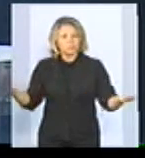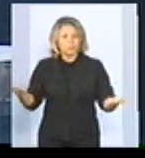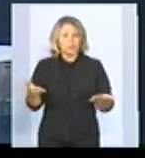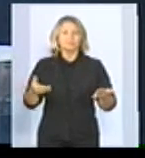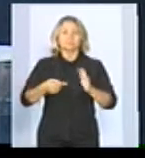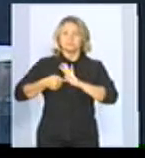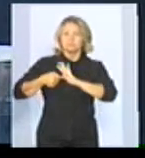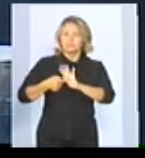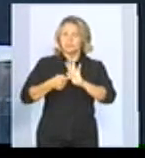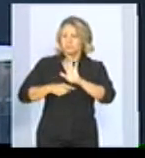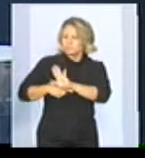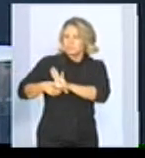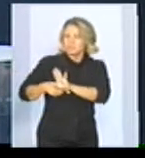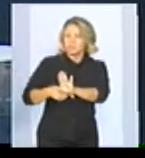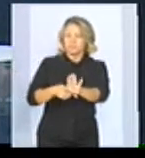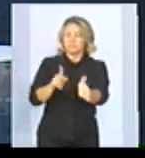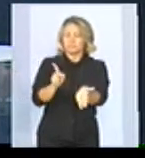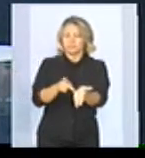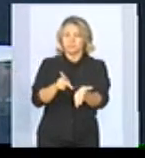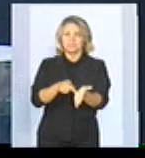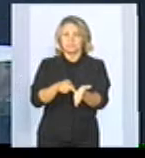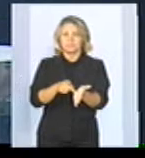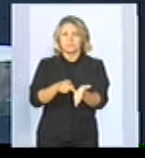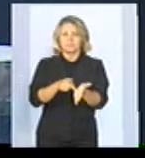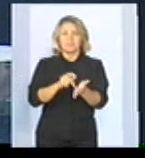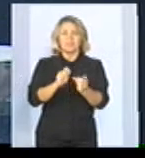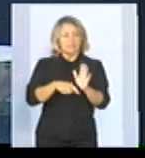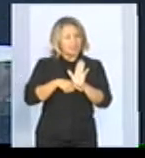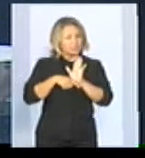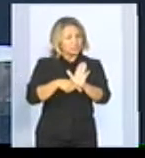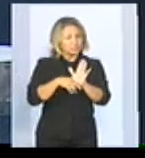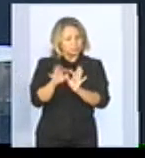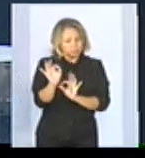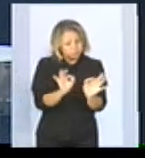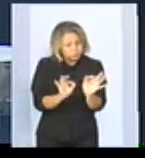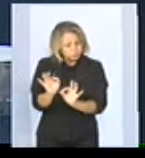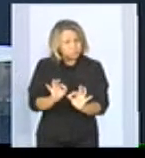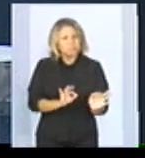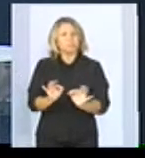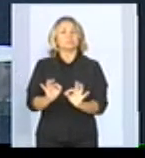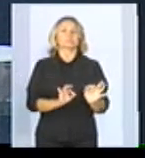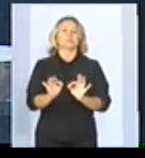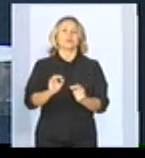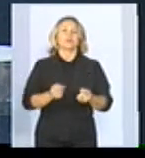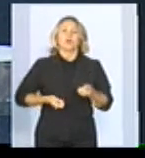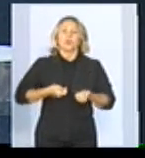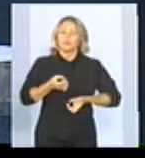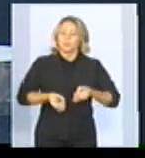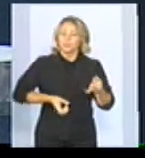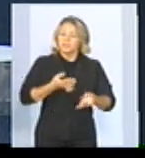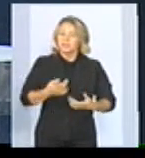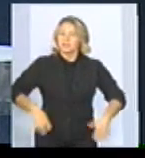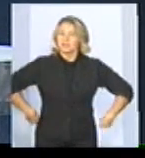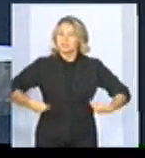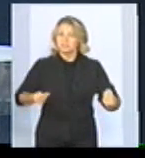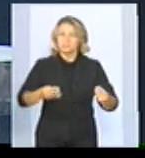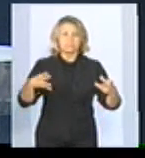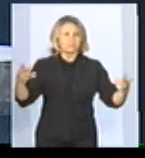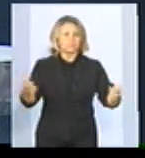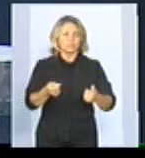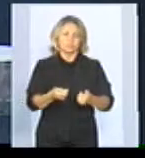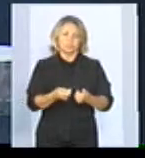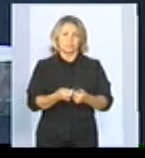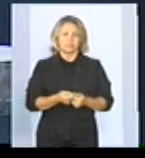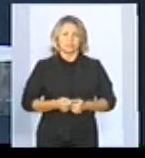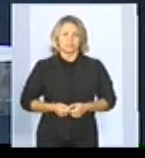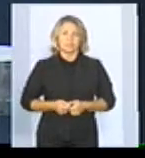traz uma contribuição e eh eh eh ajuda na estruturação do mercado e na clarificação